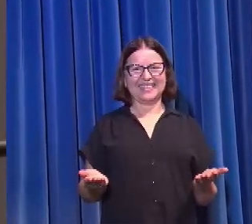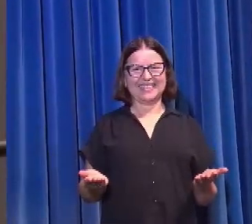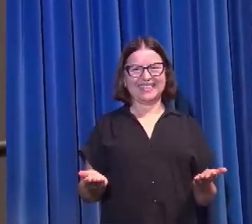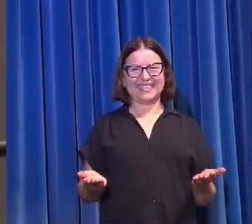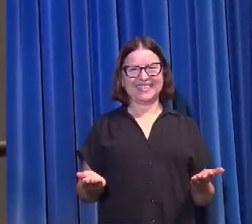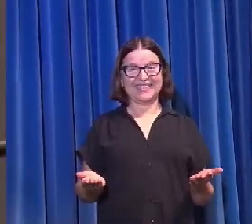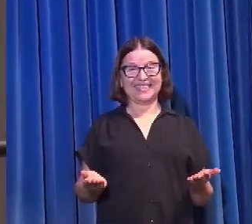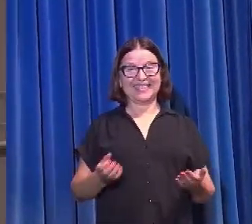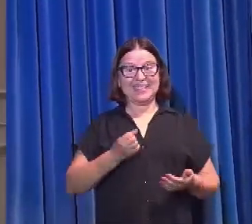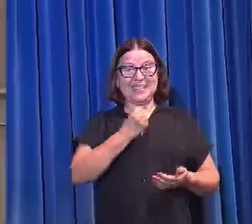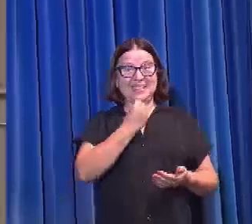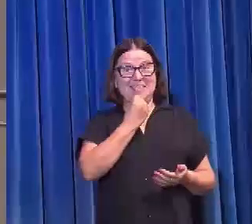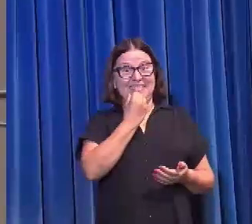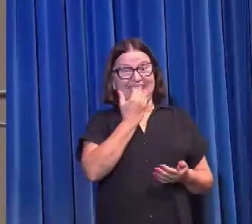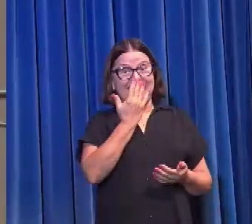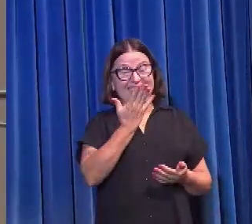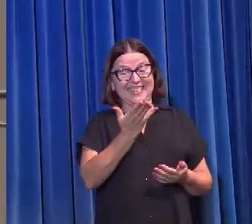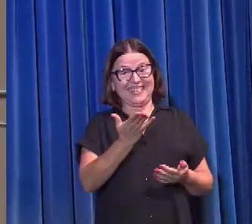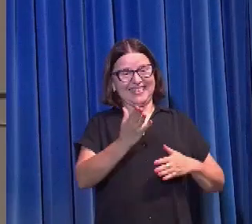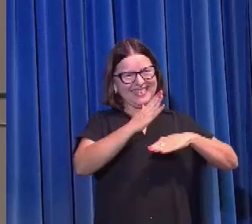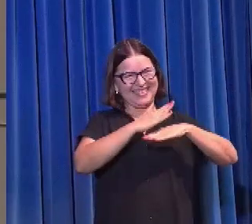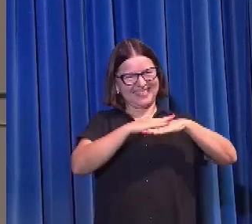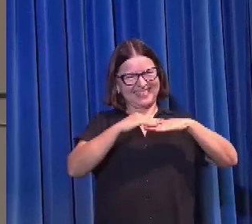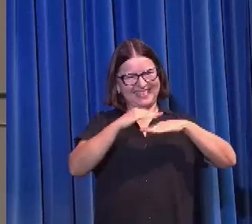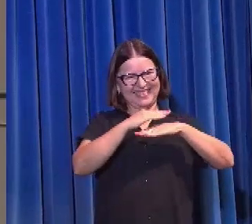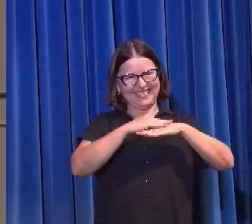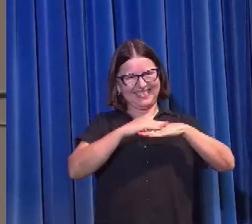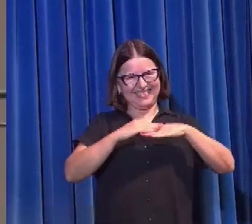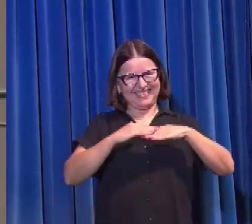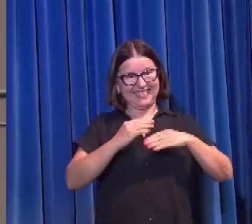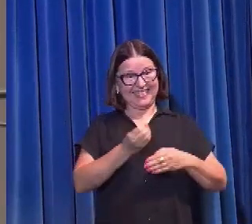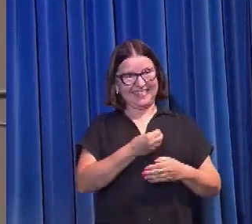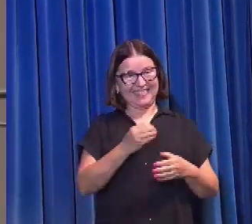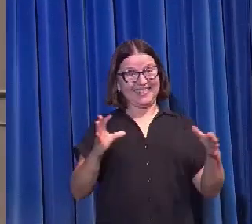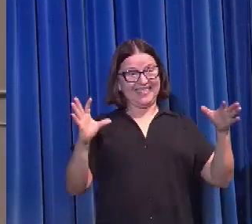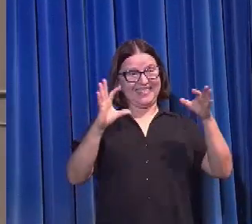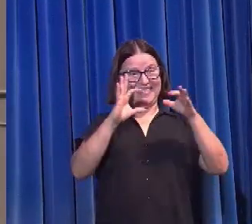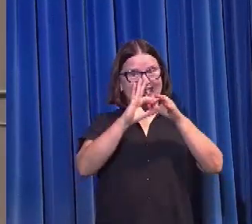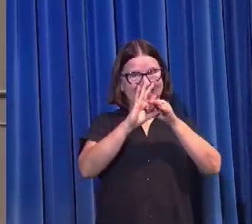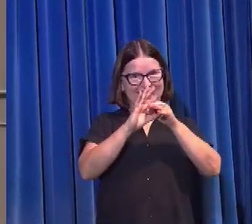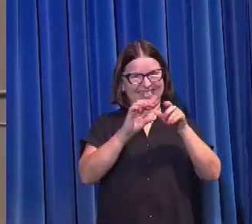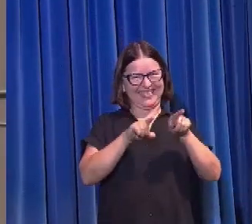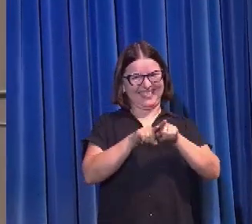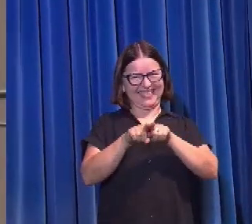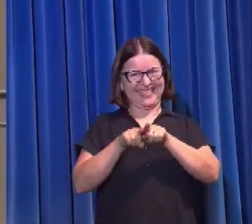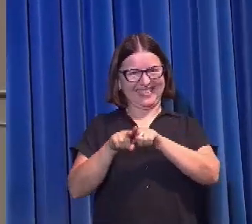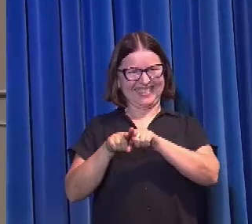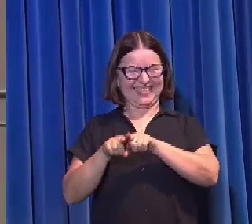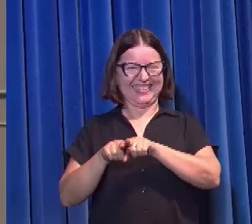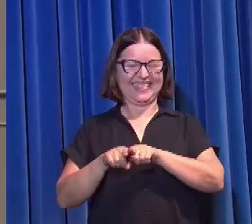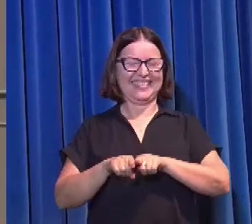Oh, como é bom e agradável viverem unidos os irmãos.